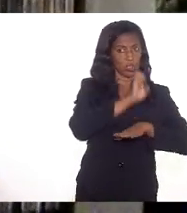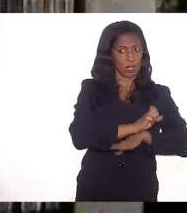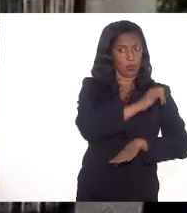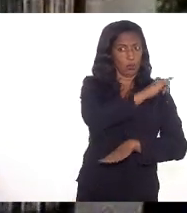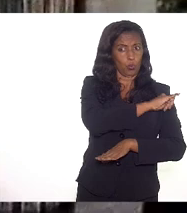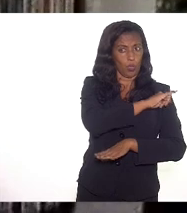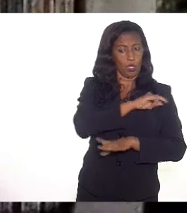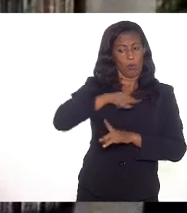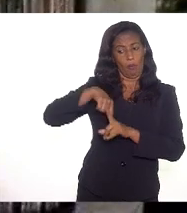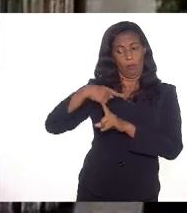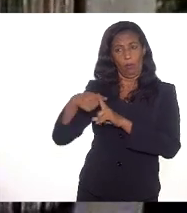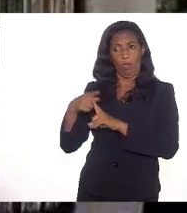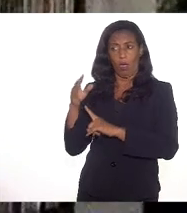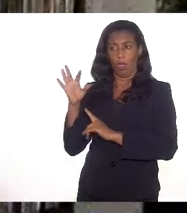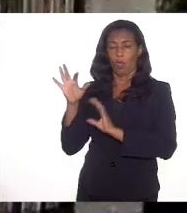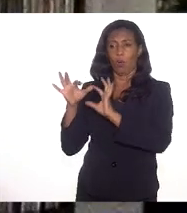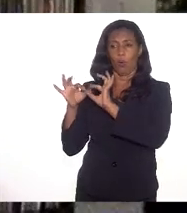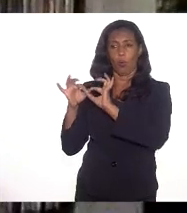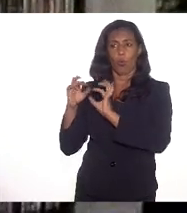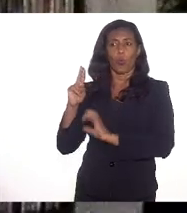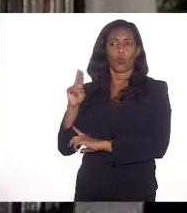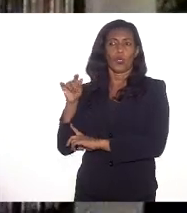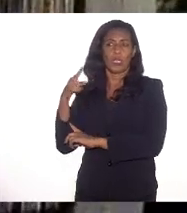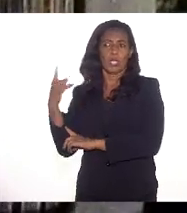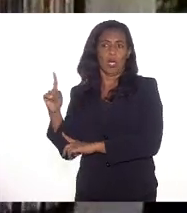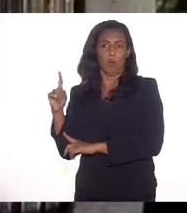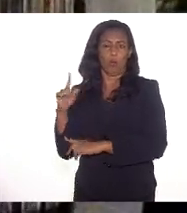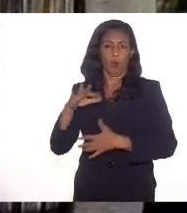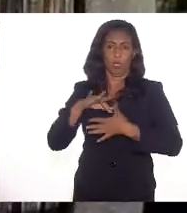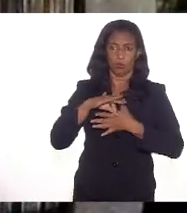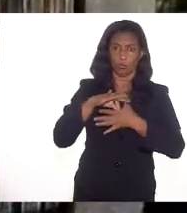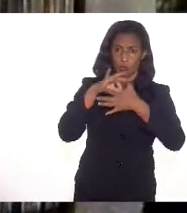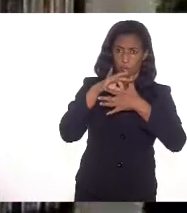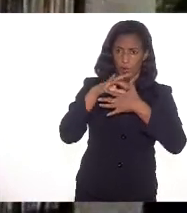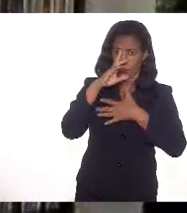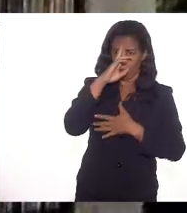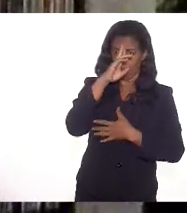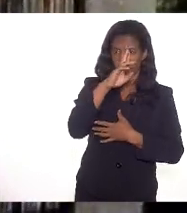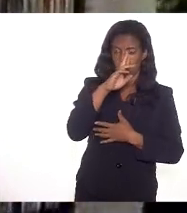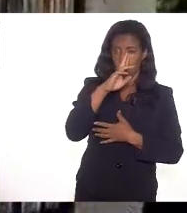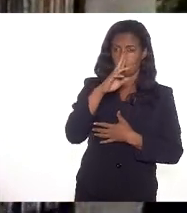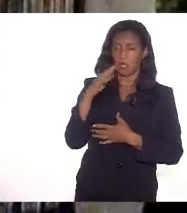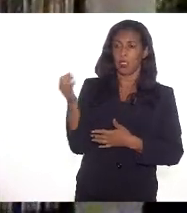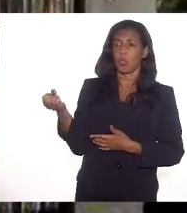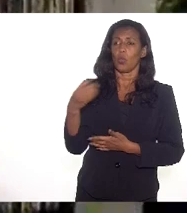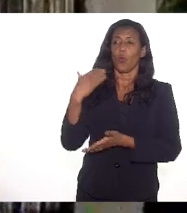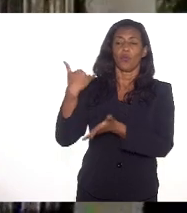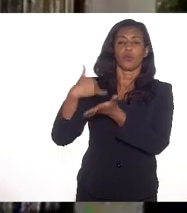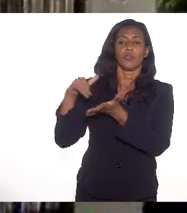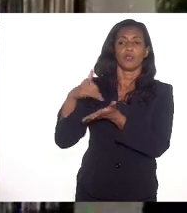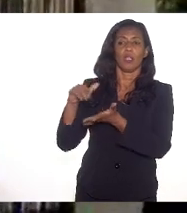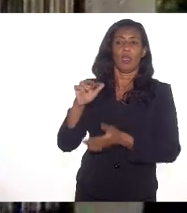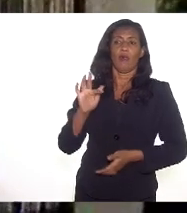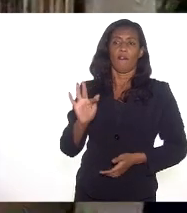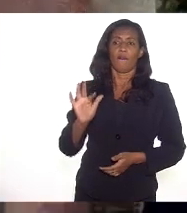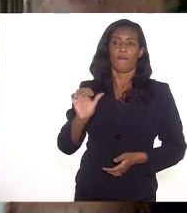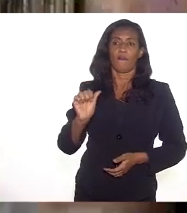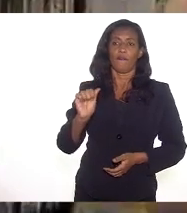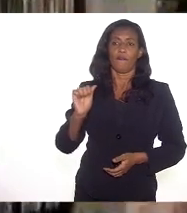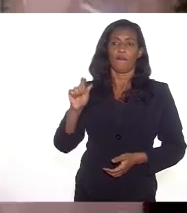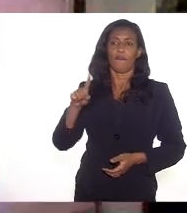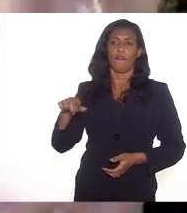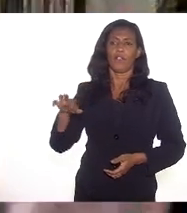União, entre o atual chefe de governo do Rio e seu novo secretário de Fazenda, com a turma